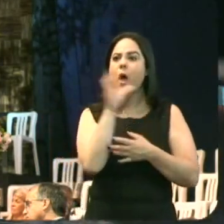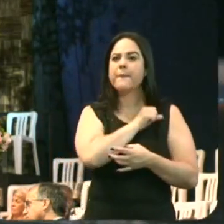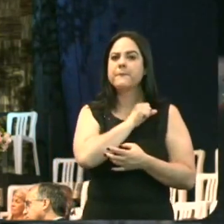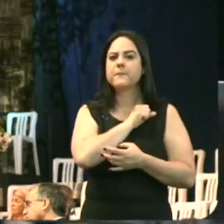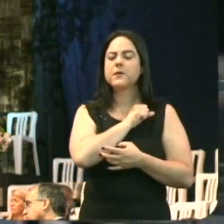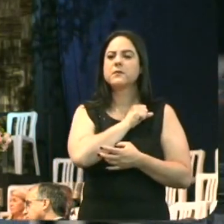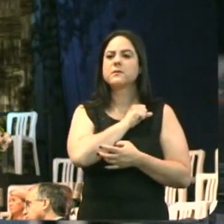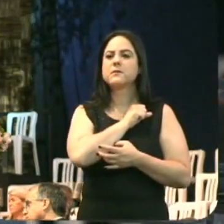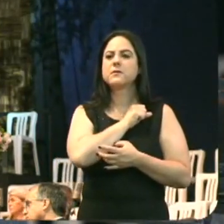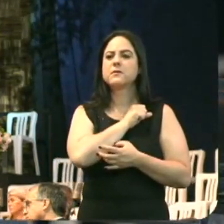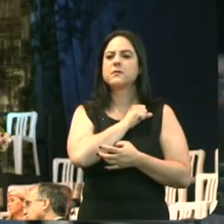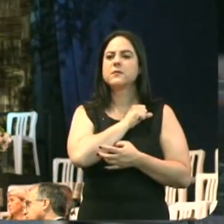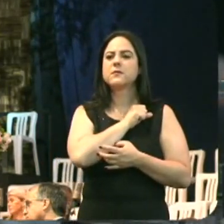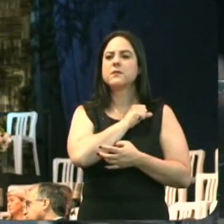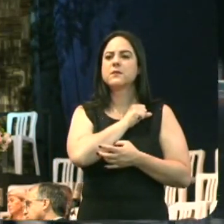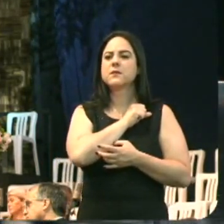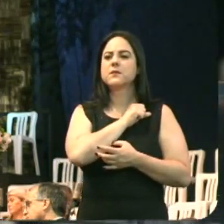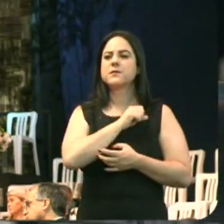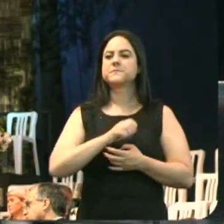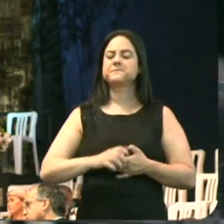segundos.